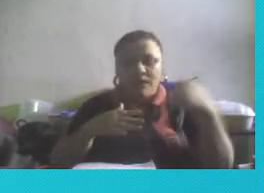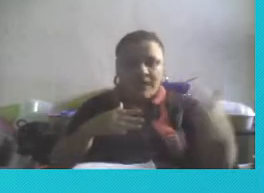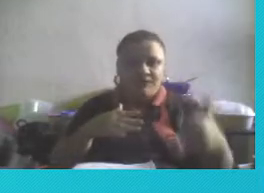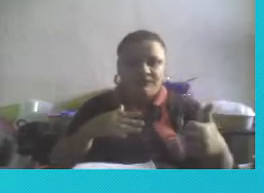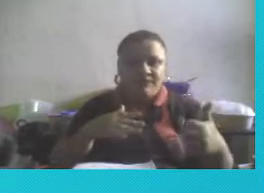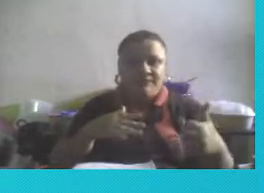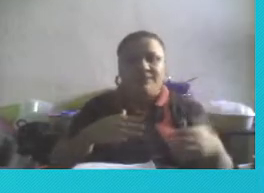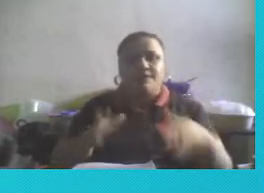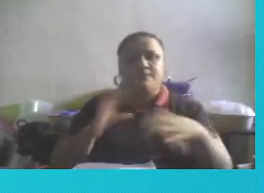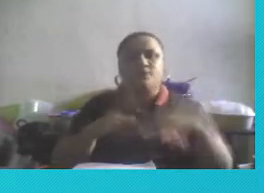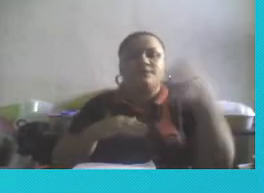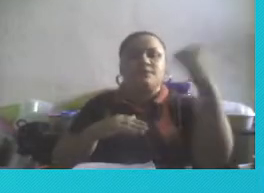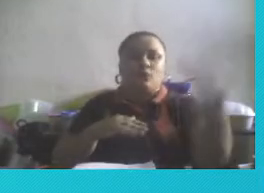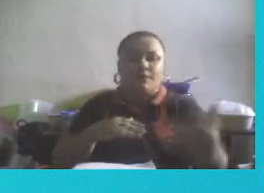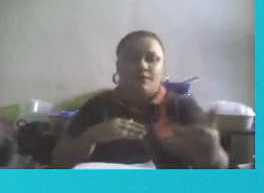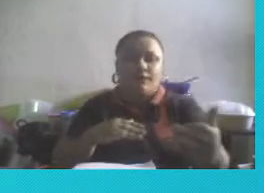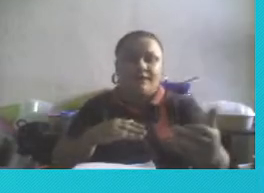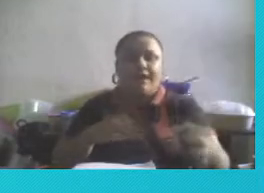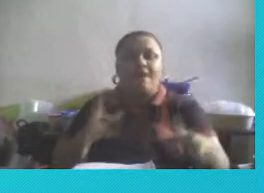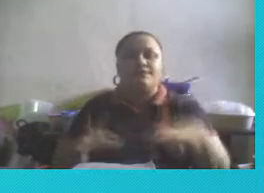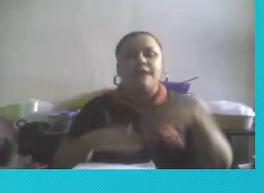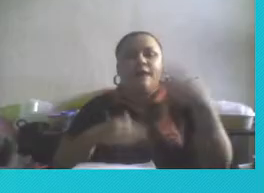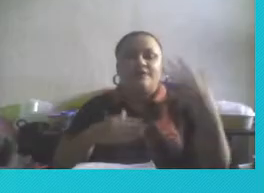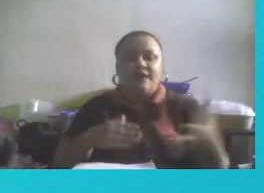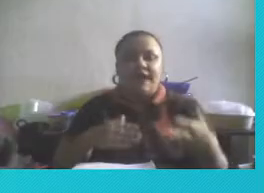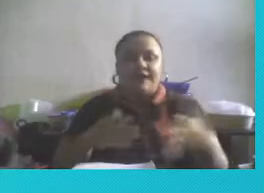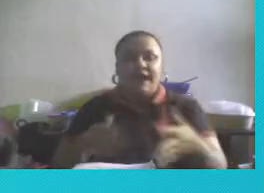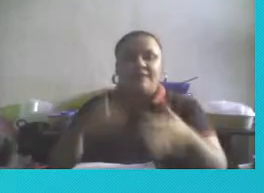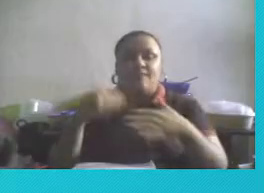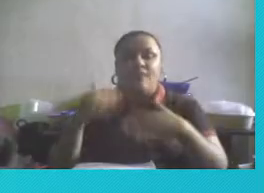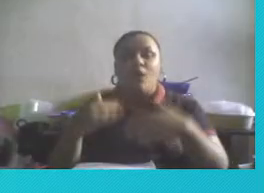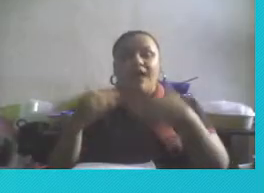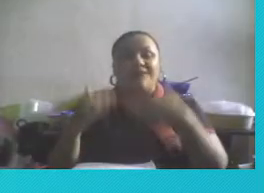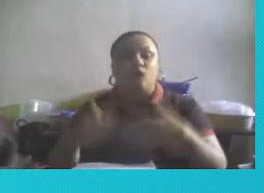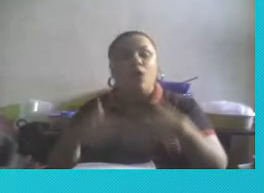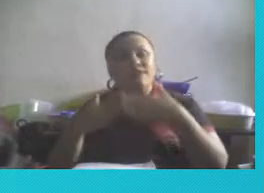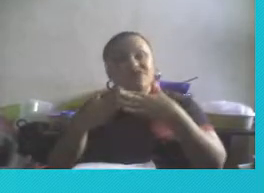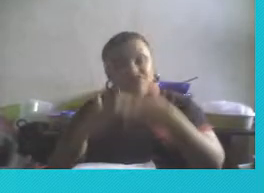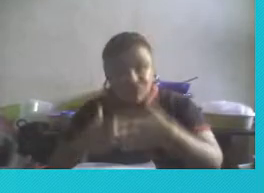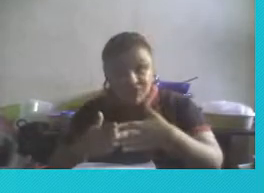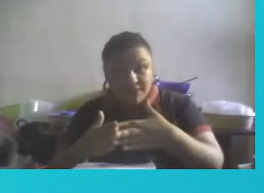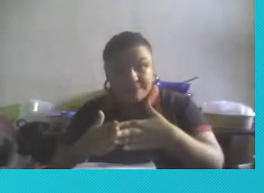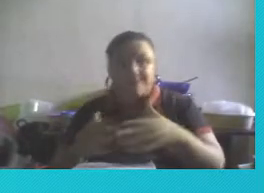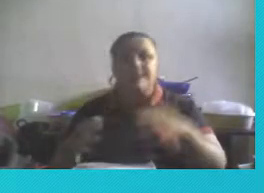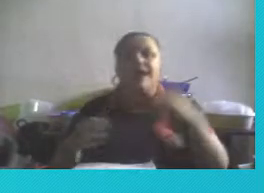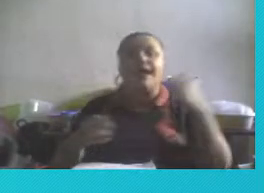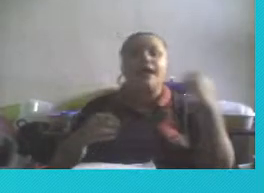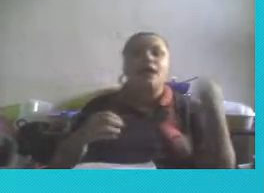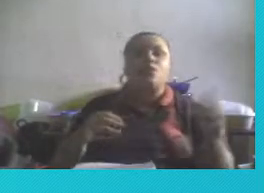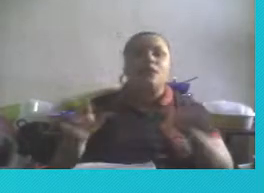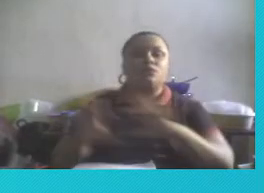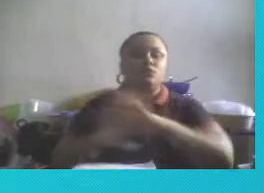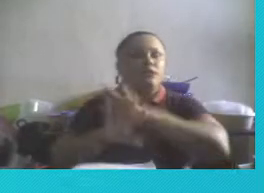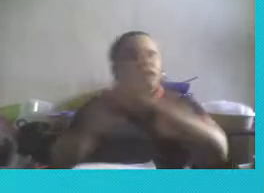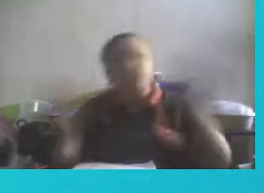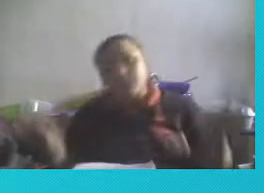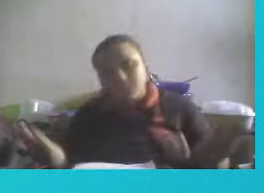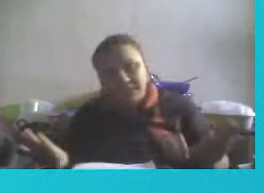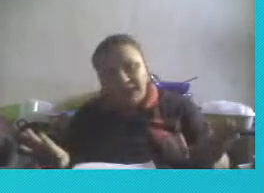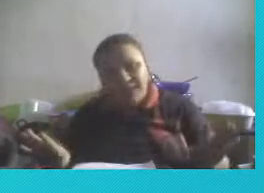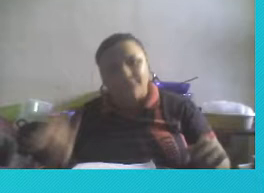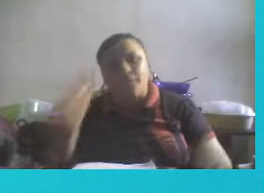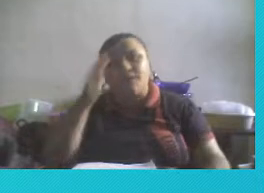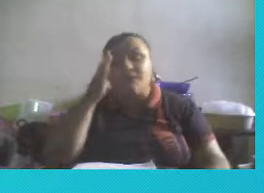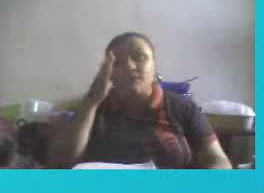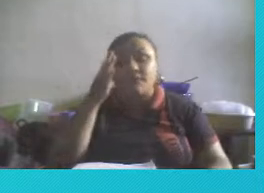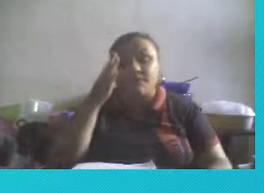O que é que a gente deve fazer? Se os sintomas forem leves, ficar em casa por 14 dias, que é quando não